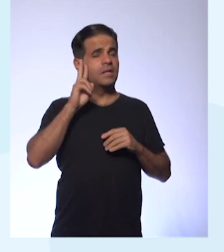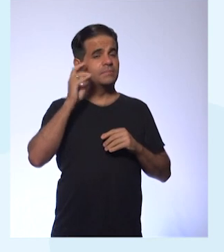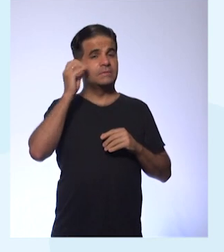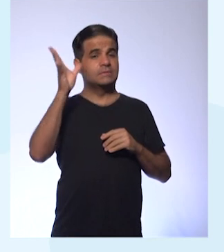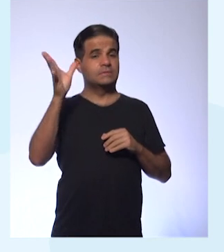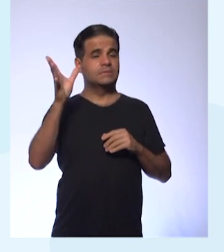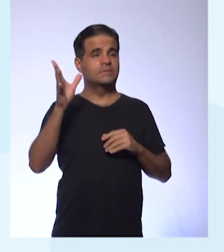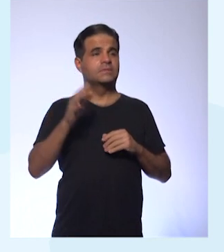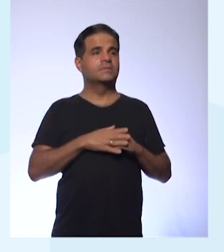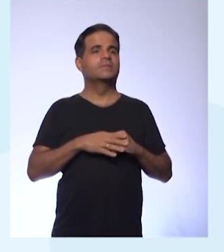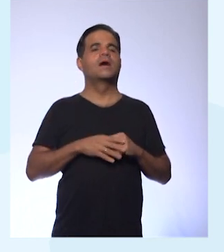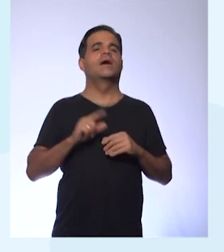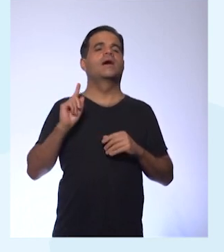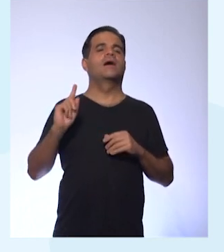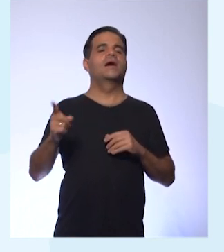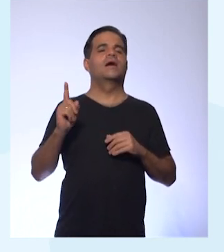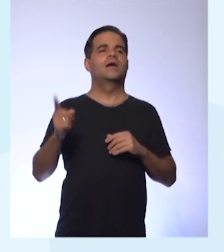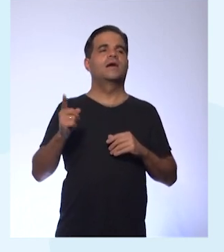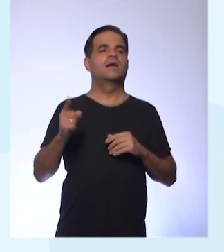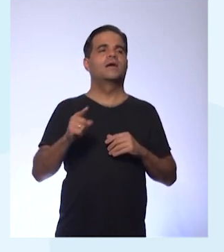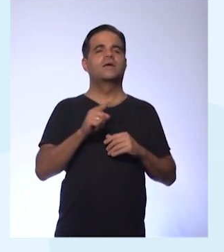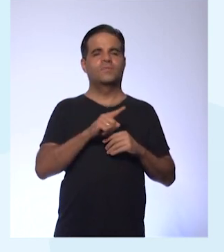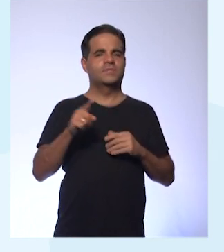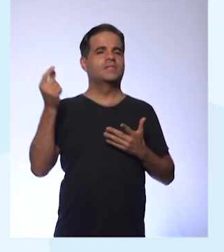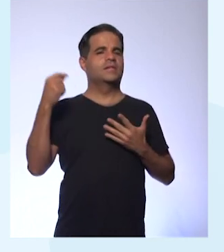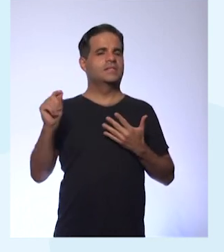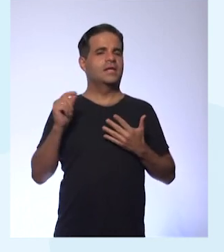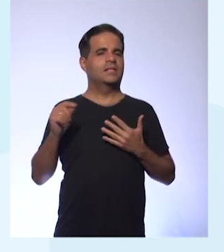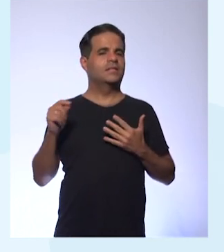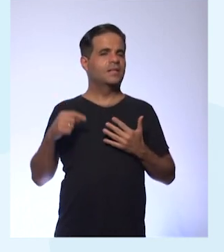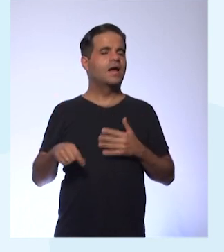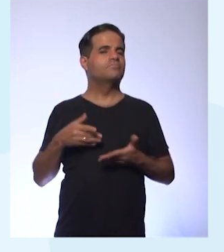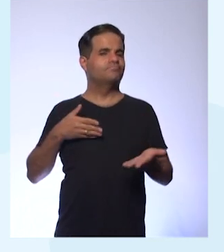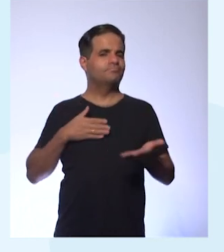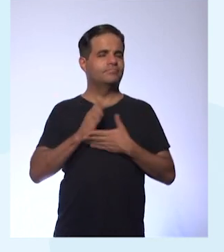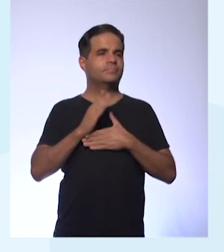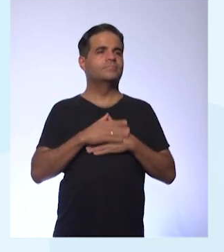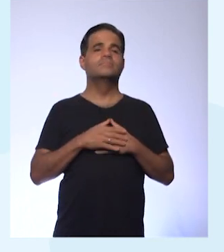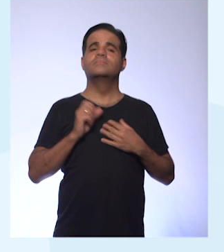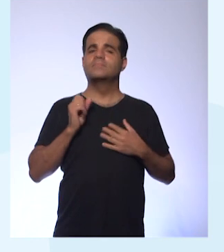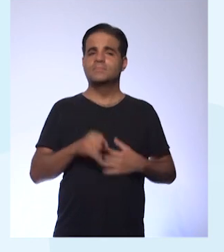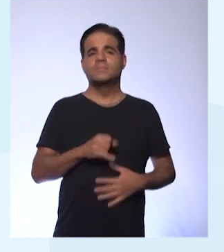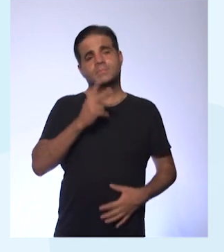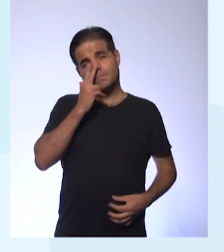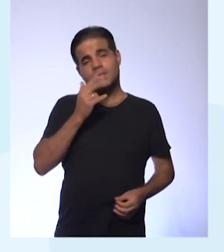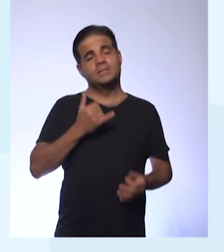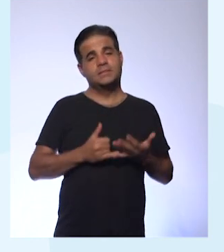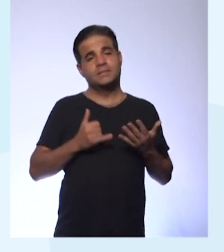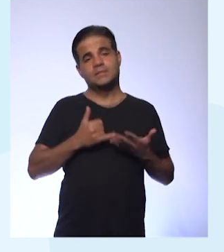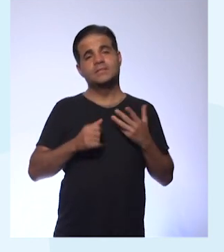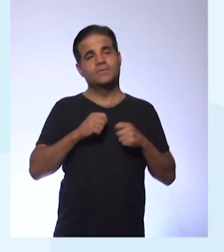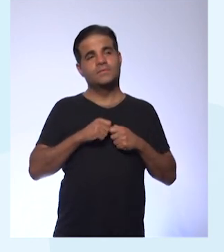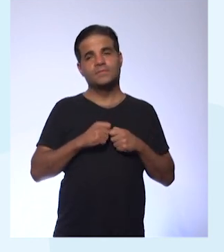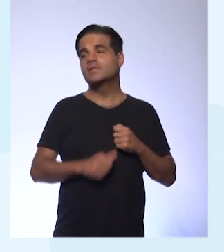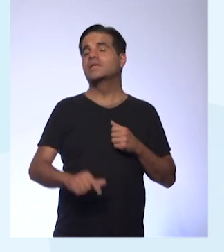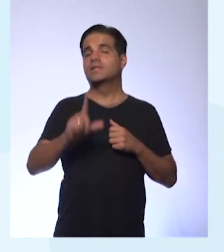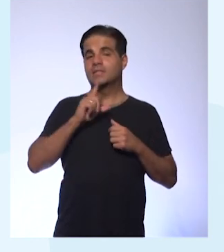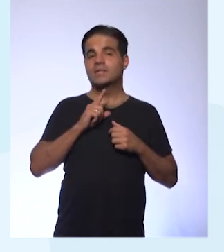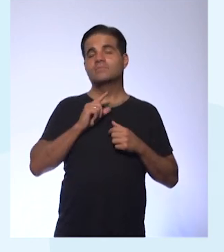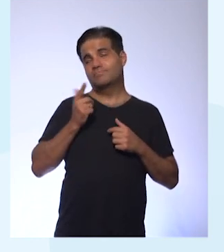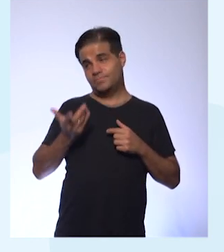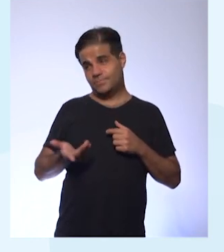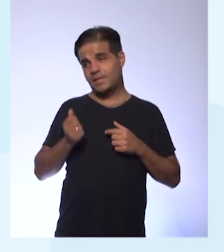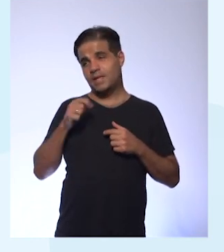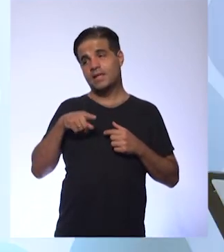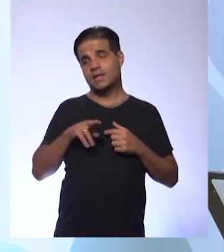lembro. Ah, vocês acertaram. Sim, está muito parecida com aquela que eu fiz antes, não é,